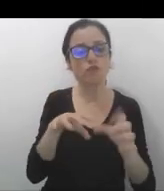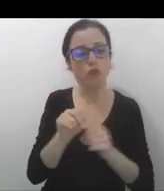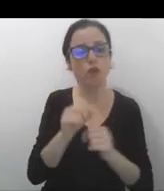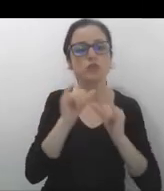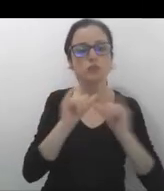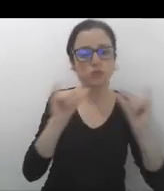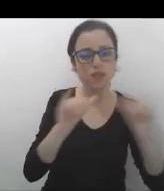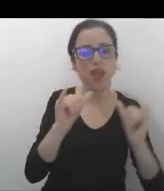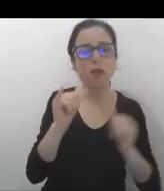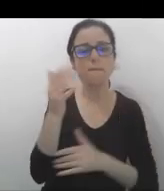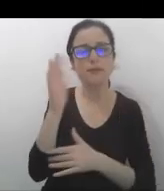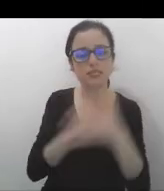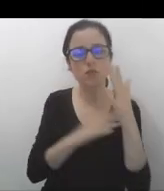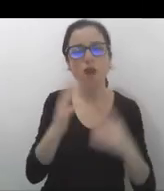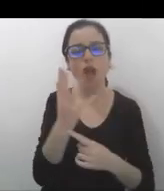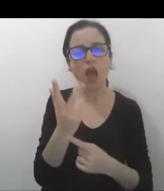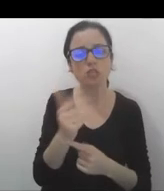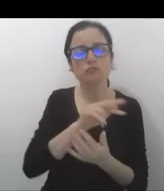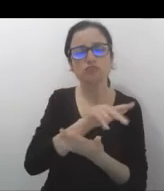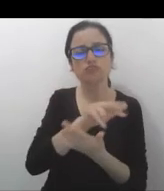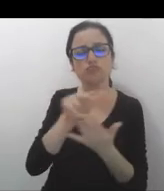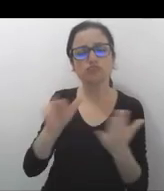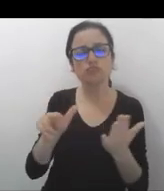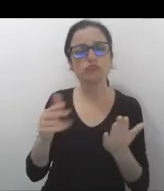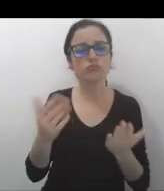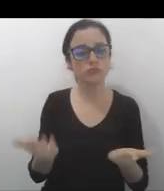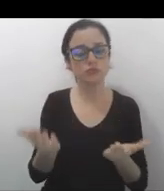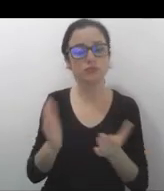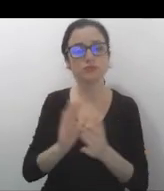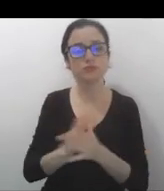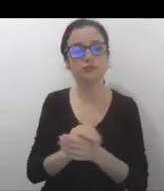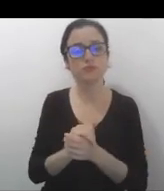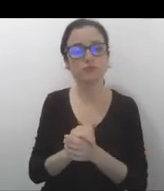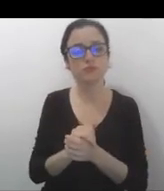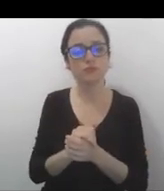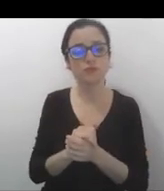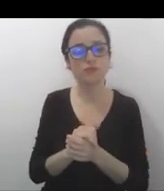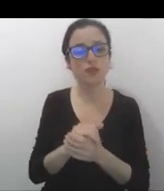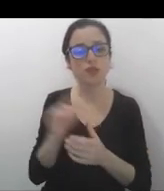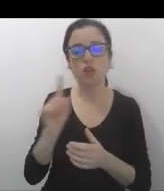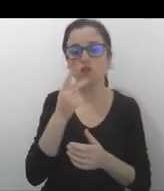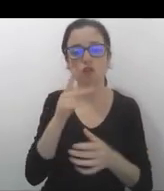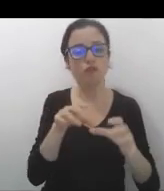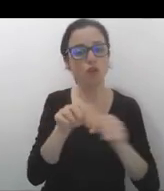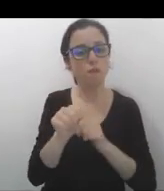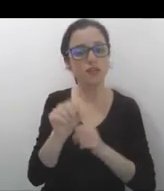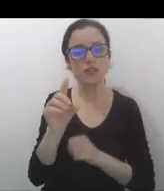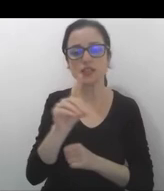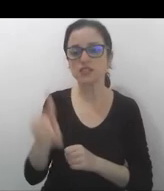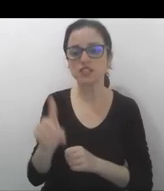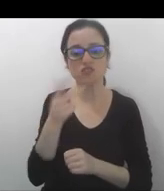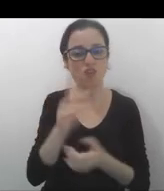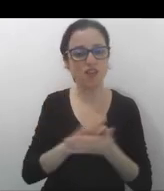essa escola que formou publicitários, paisagistas, artistas, não sei o quê, não sei o quê, não sei o quê, não sei o quê. E não fala